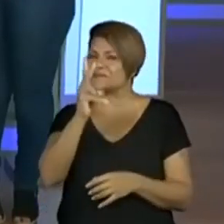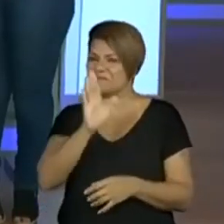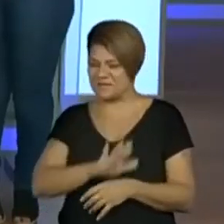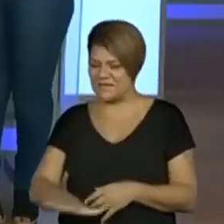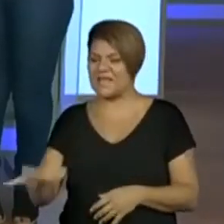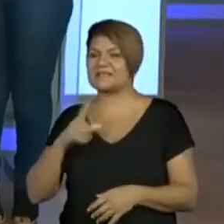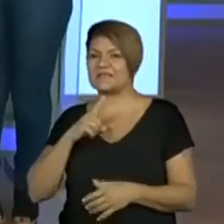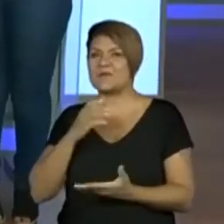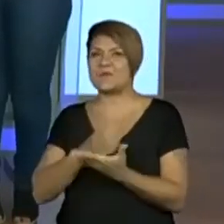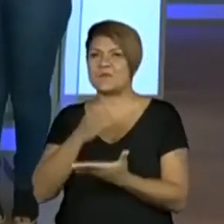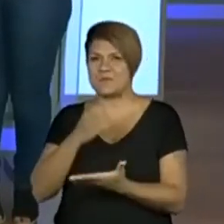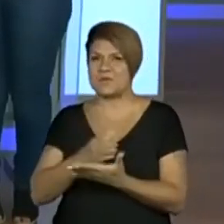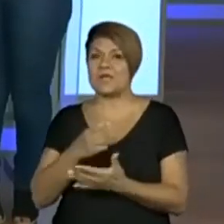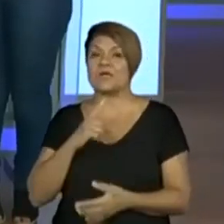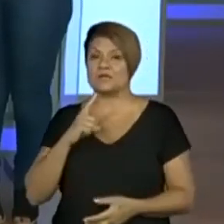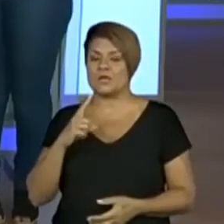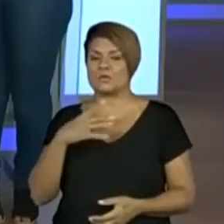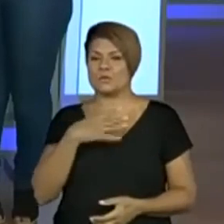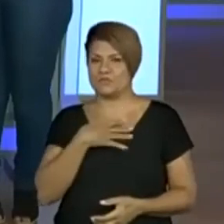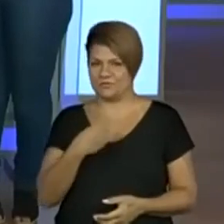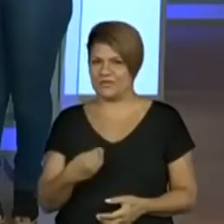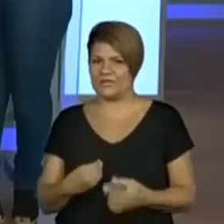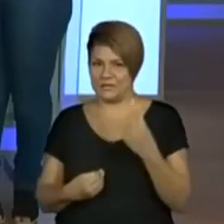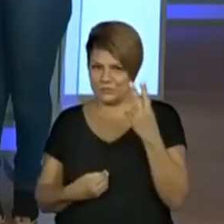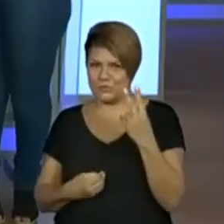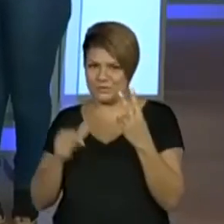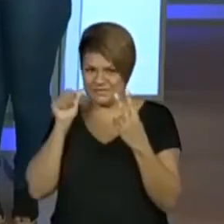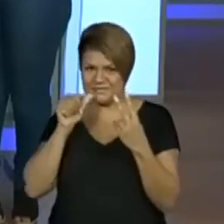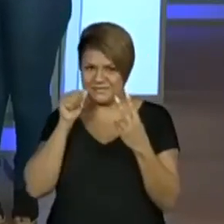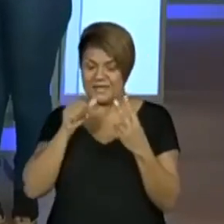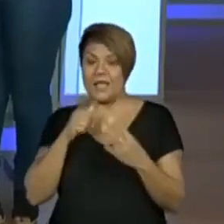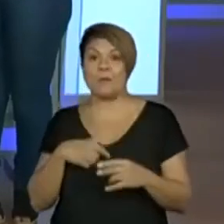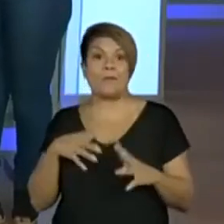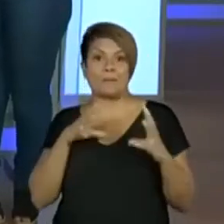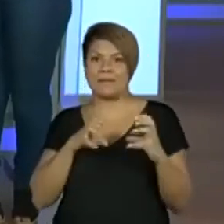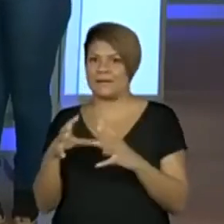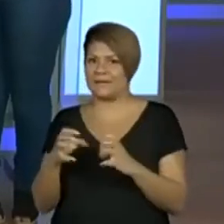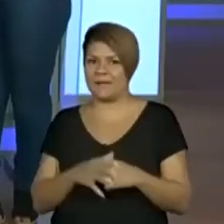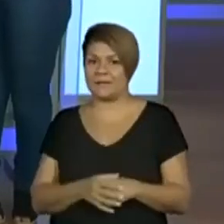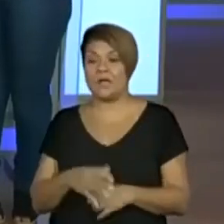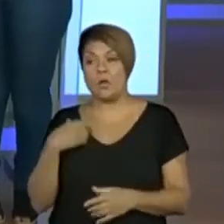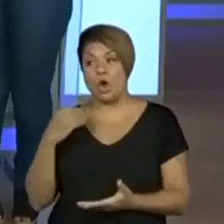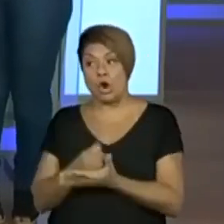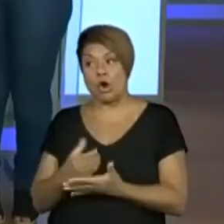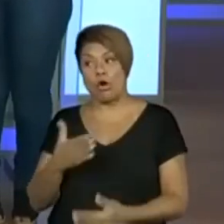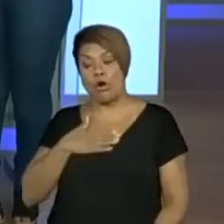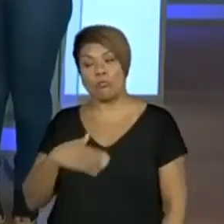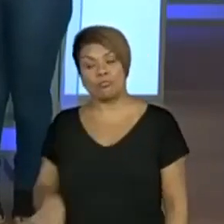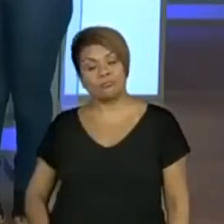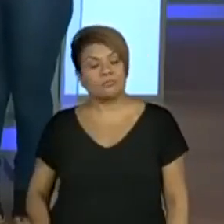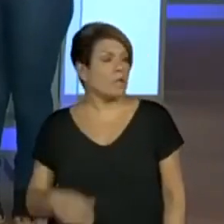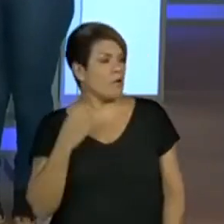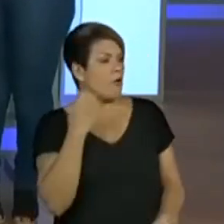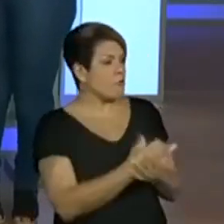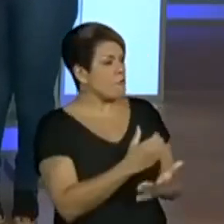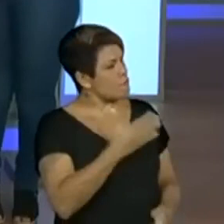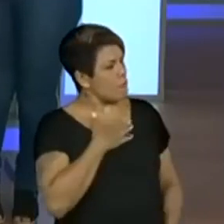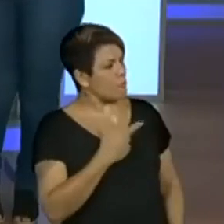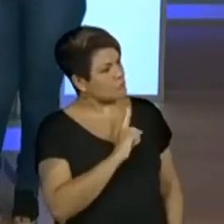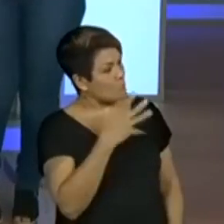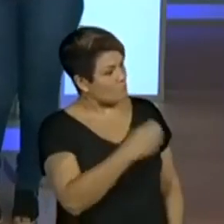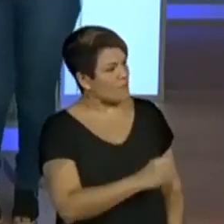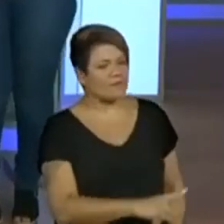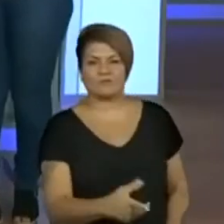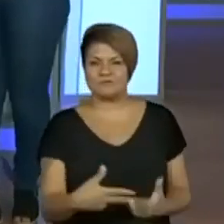dele lá tem eu tenho duas vezes e ela lá em casa é uma briga uma não pode pegar o copinho da outra porque ela tem esse é meu copo e é de plástico